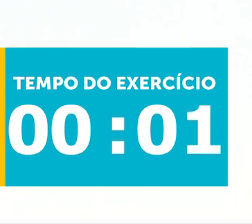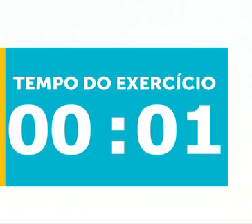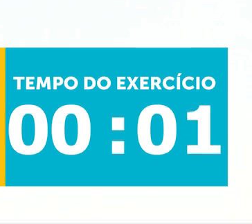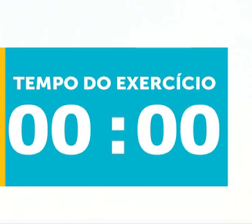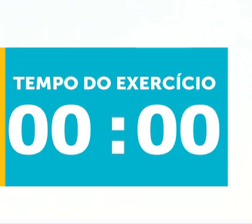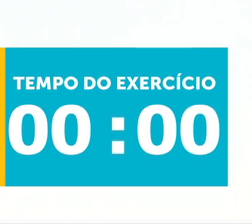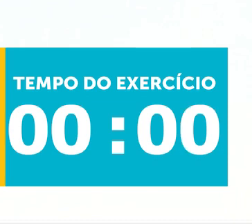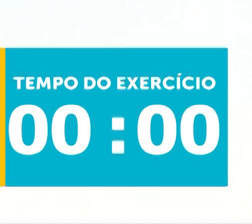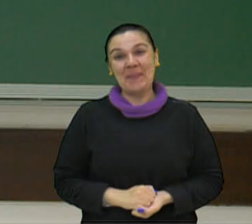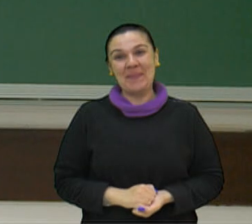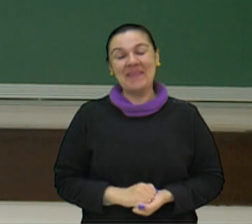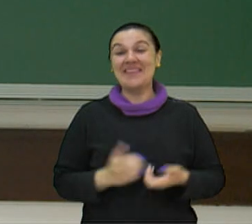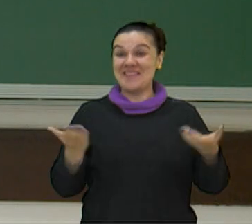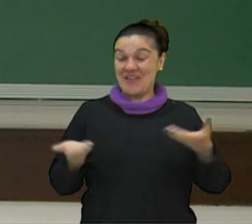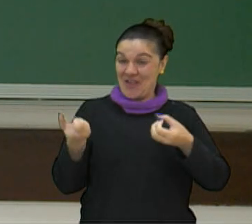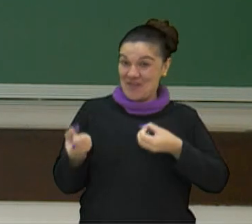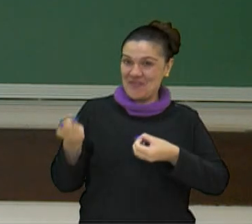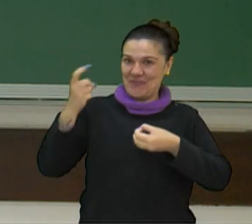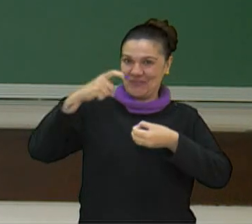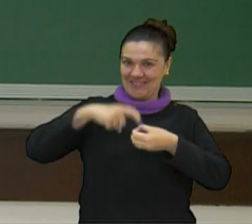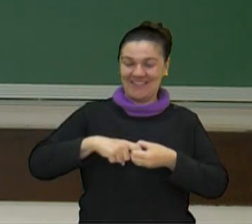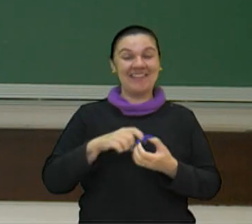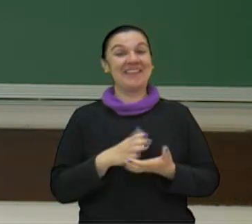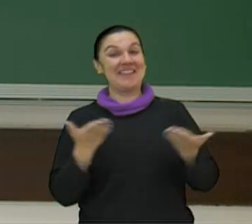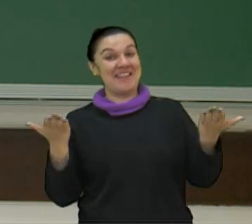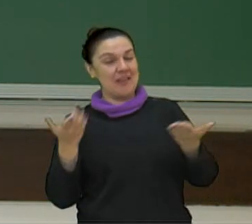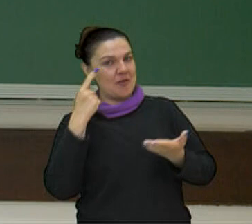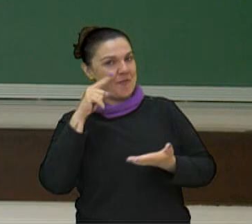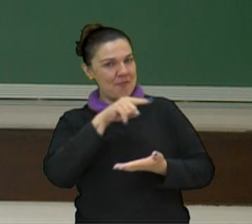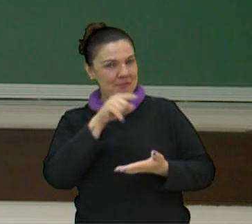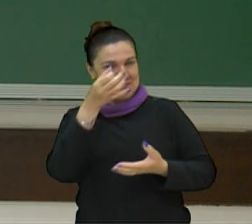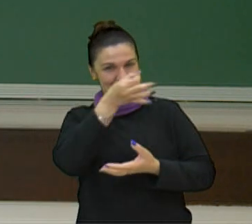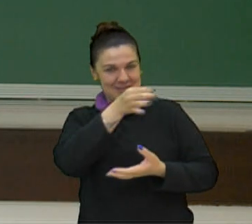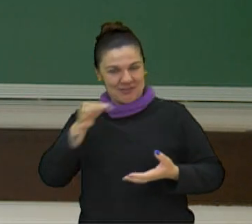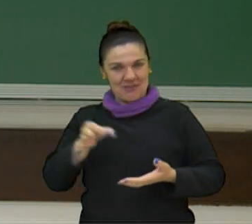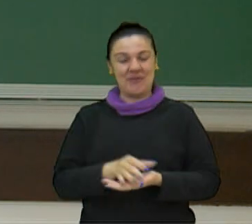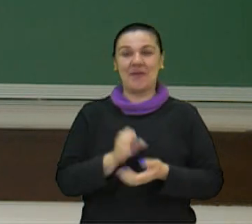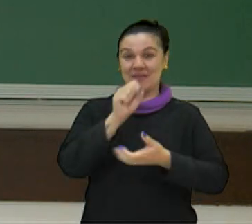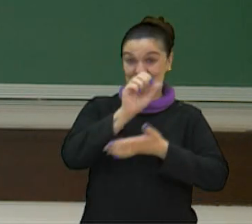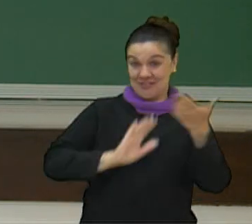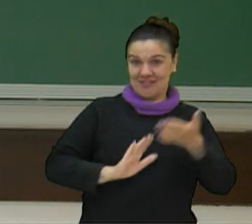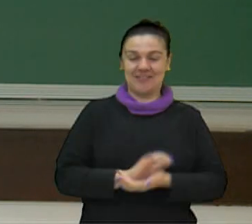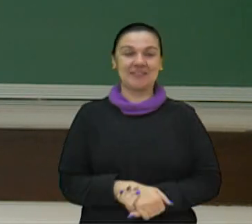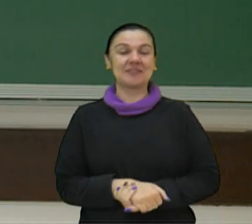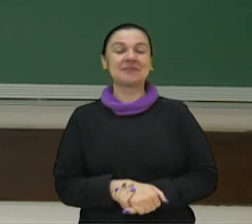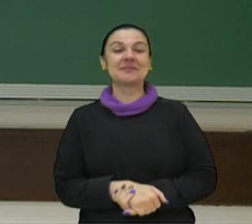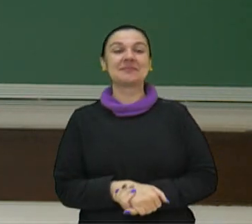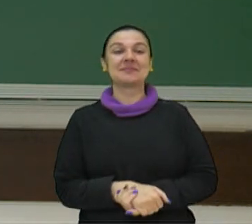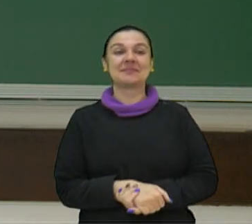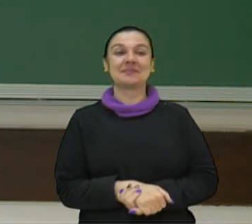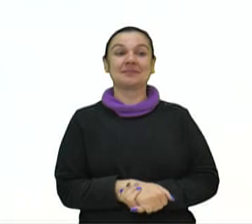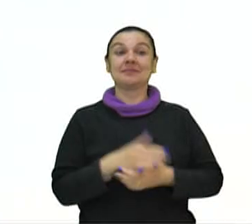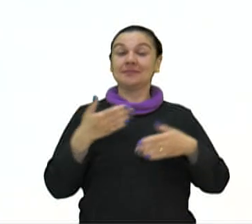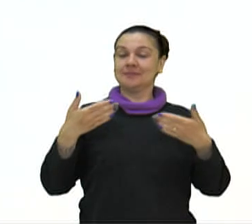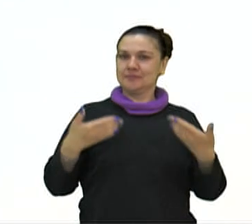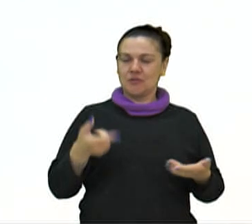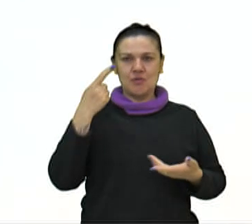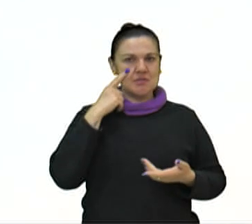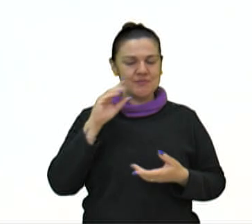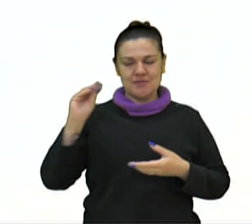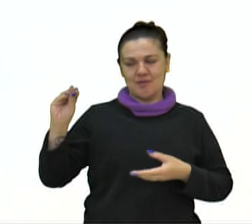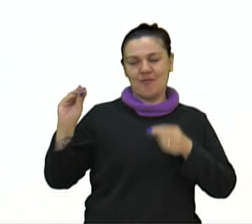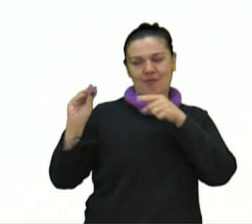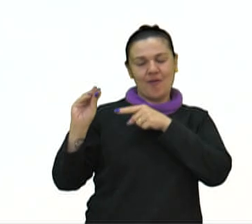Estamos de volta. Vamos ver se você acertou então esse exercício? Então, se você